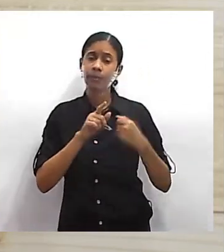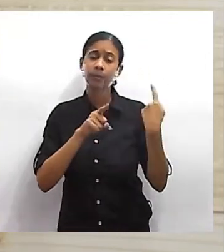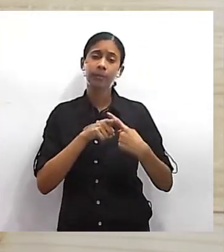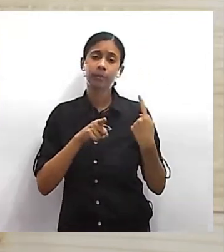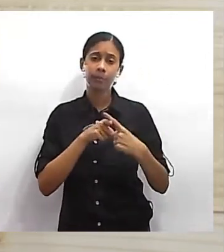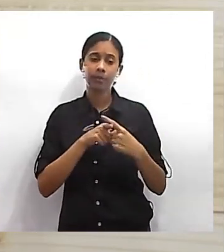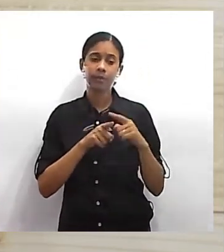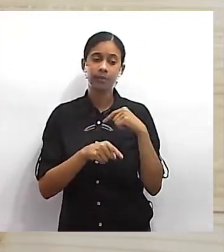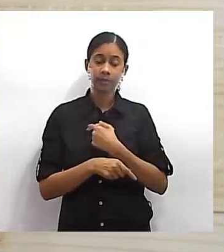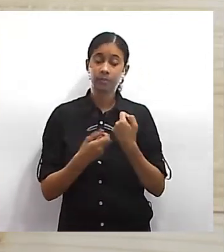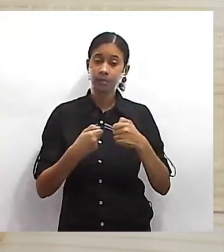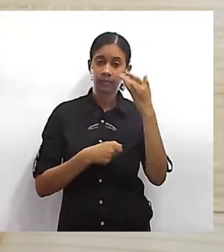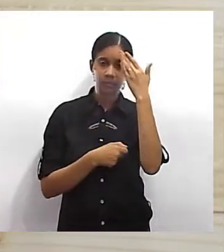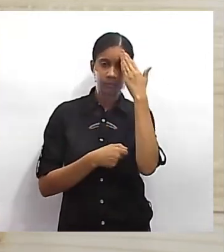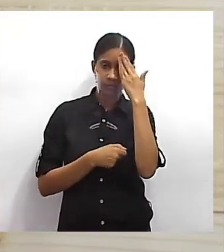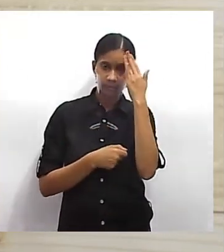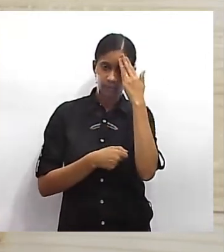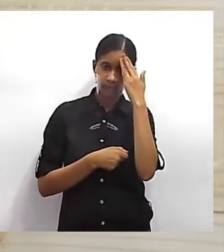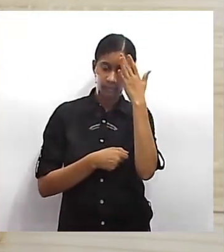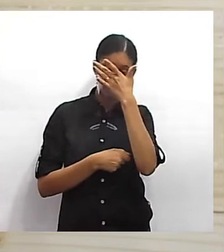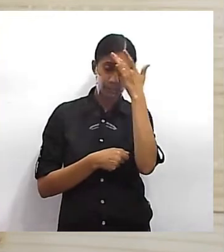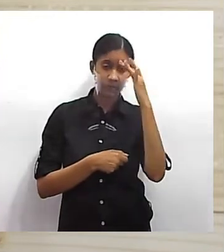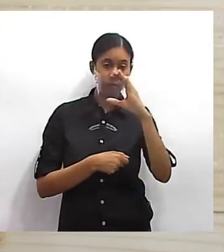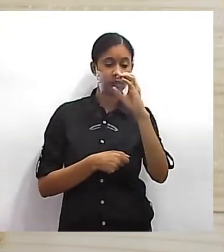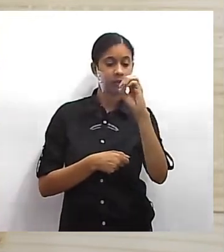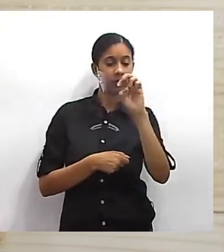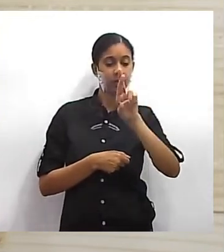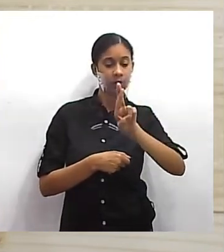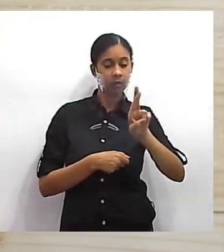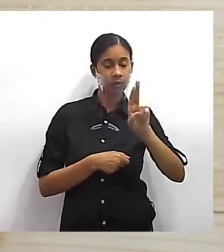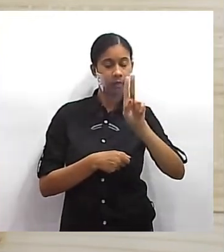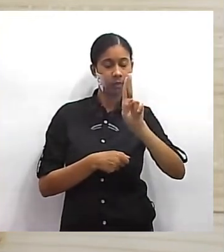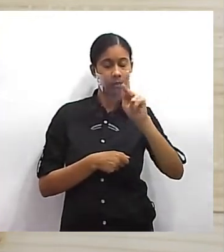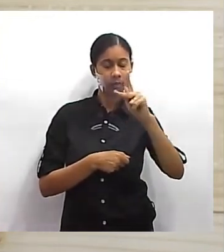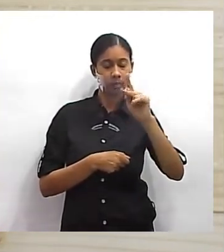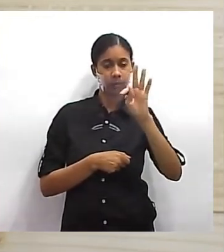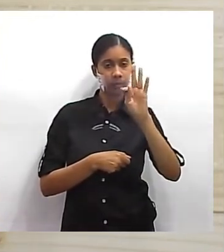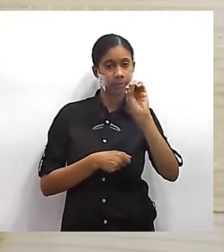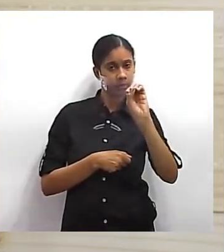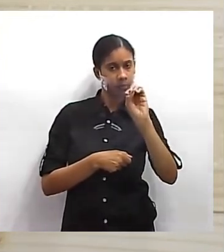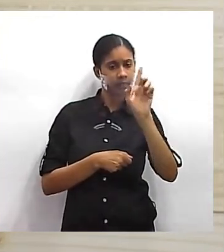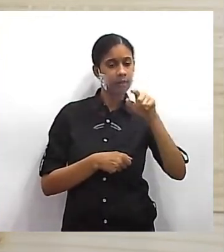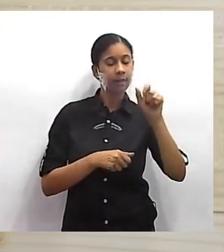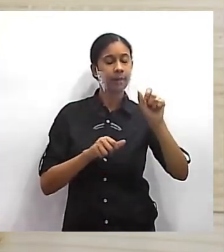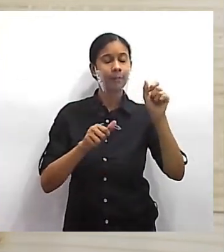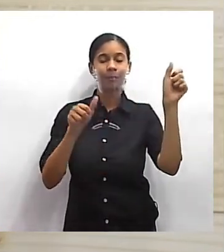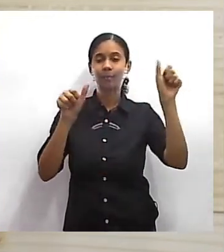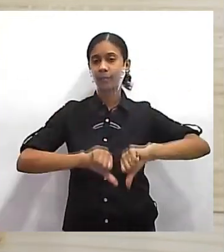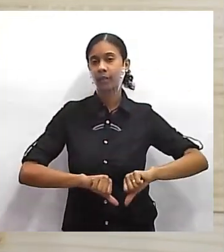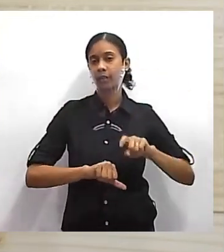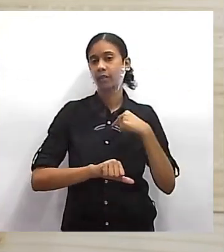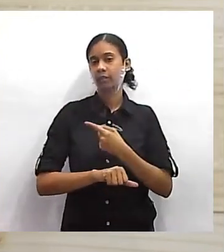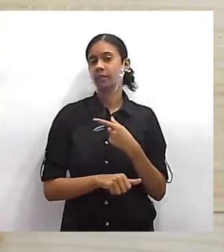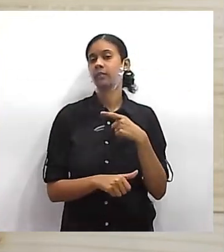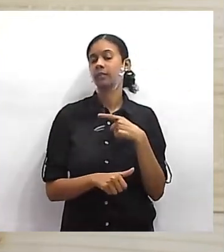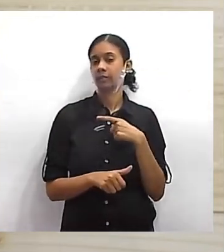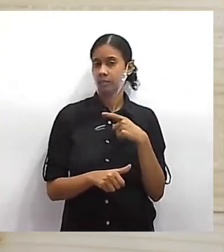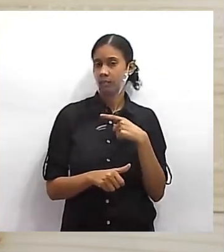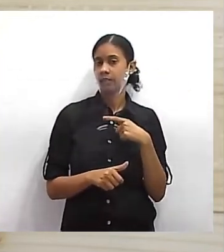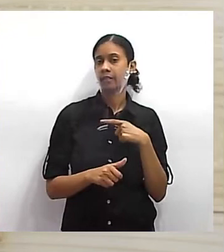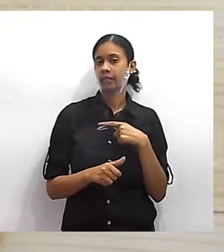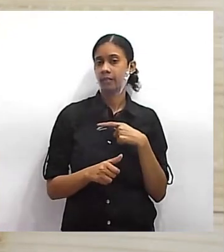o corrupto, ele é o pior dos criminosos. E isso, a educação dá esse entendimento para a gente, né? O sujeito que